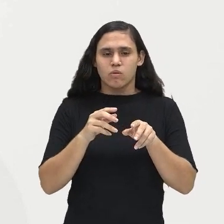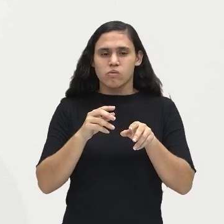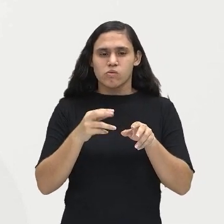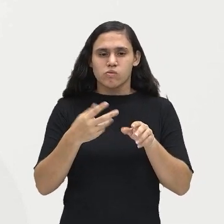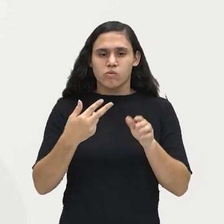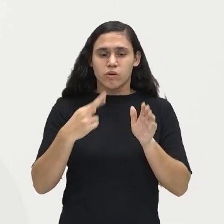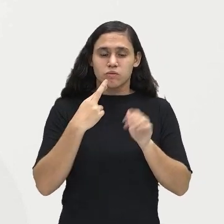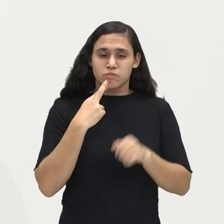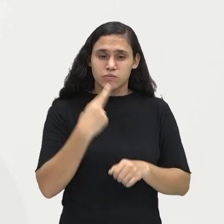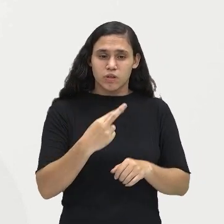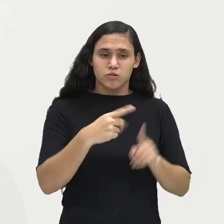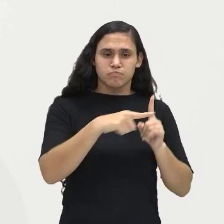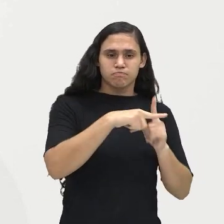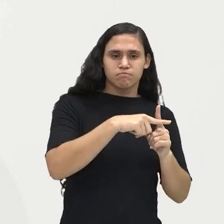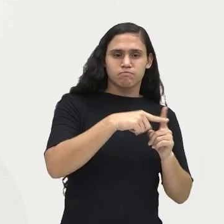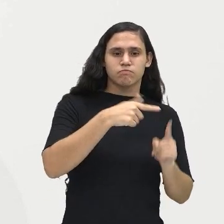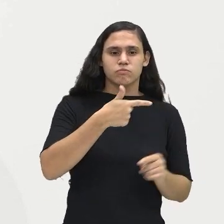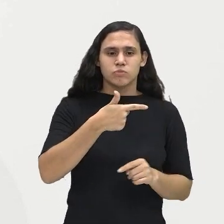E 9 vezes 8 é